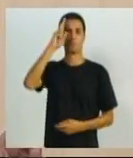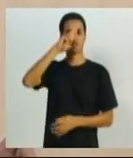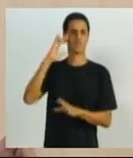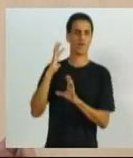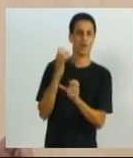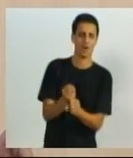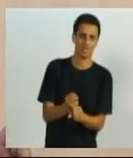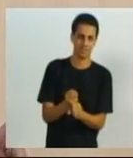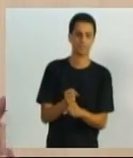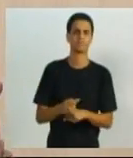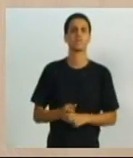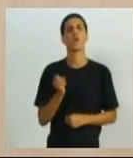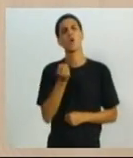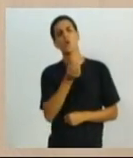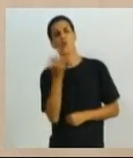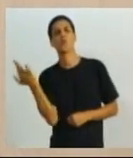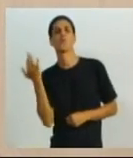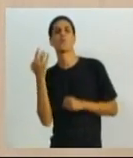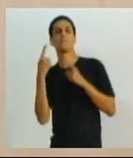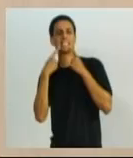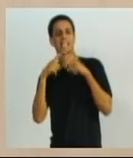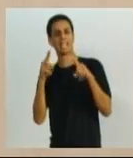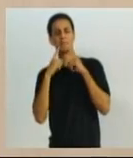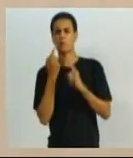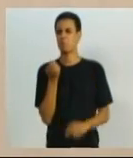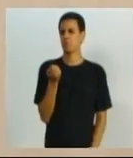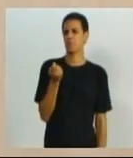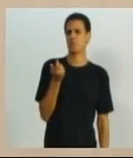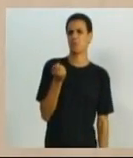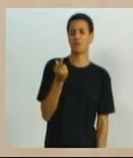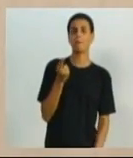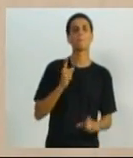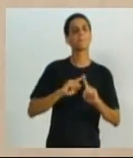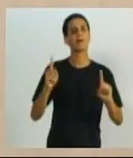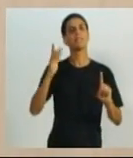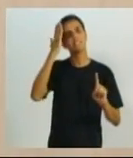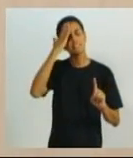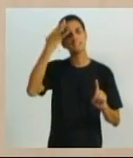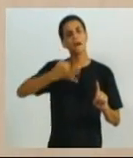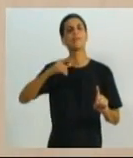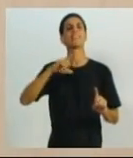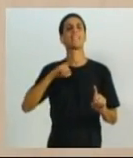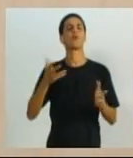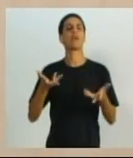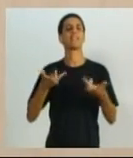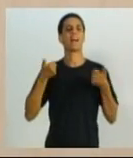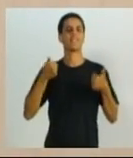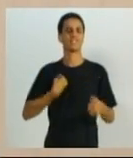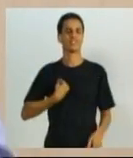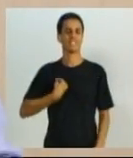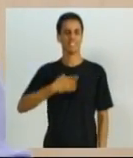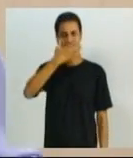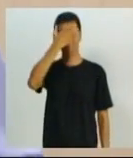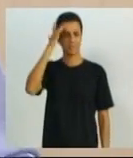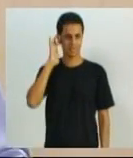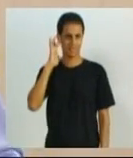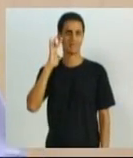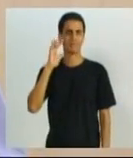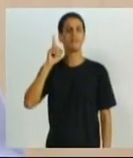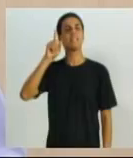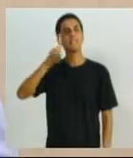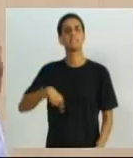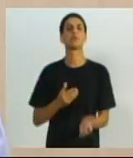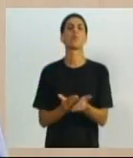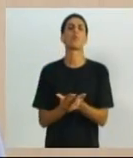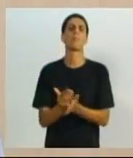aqui reclamado, alguns aqui, da pouca quantidade, mas a gente sabe da qualidade. Né? E sabe também que este é o início